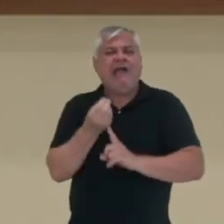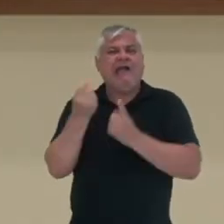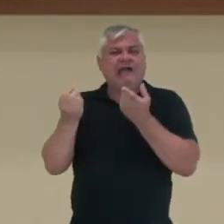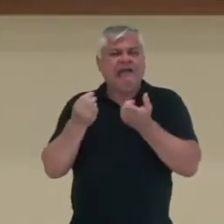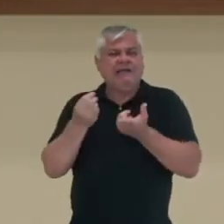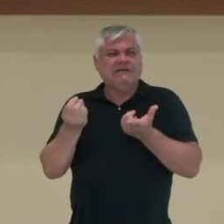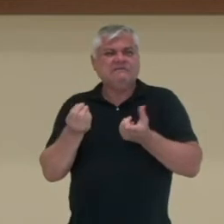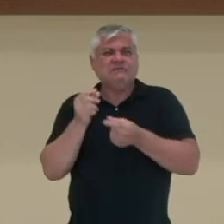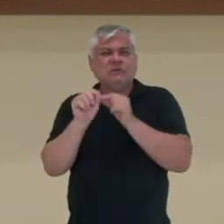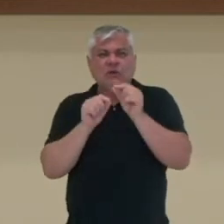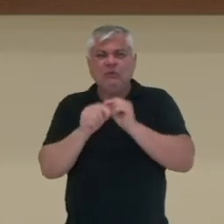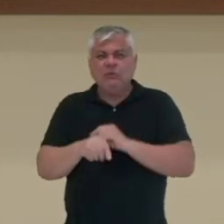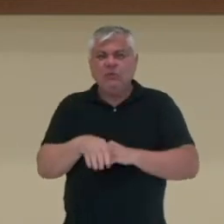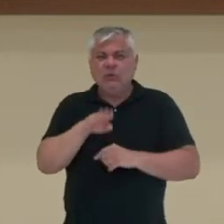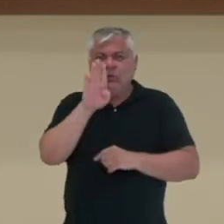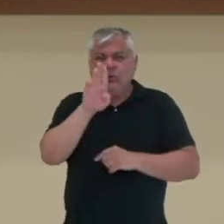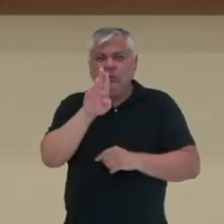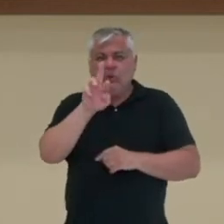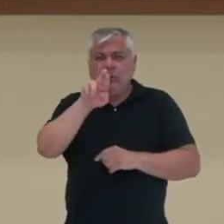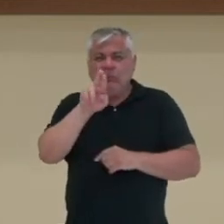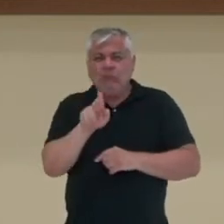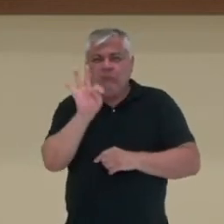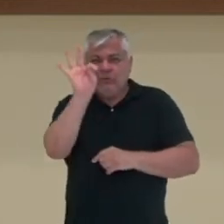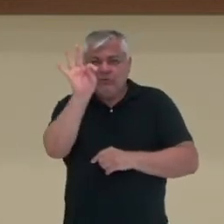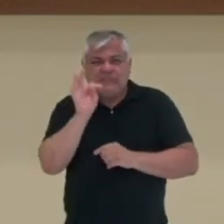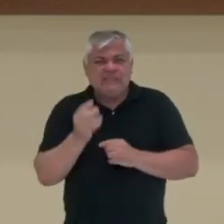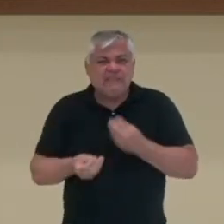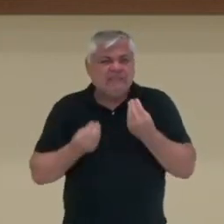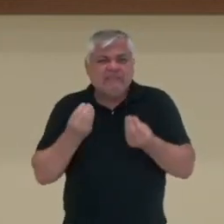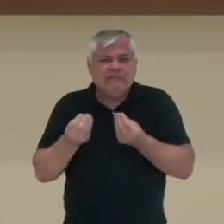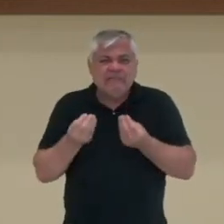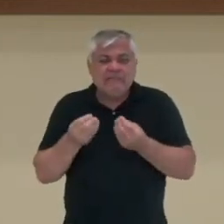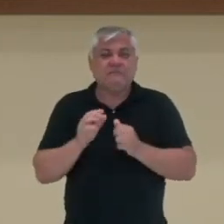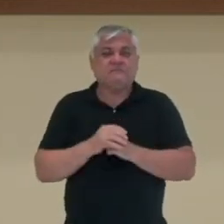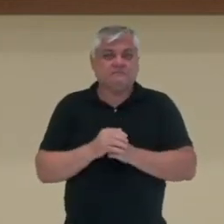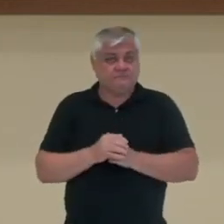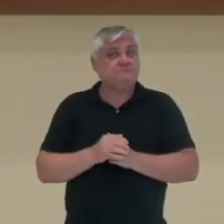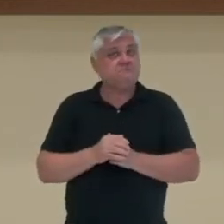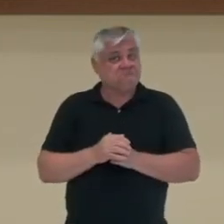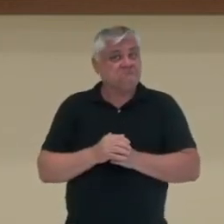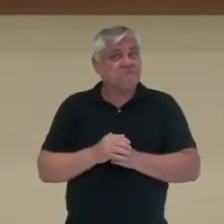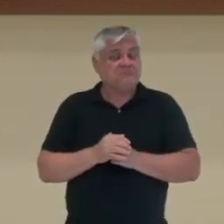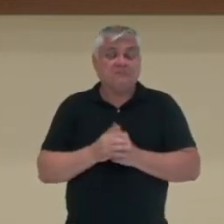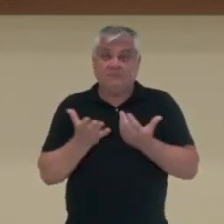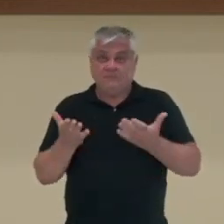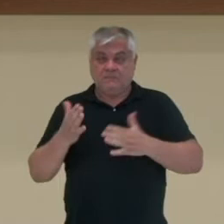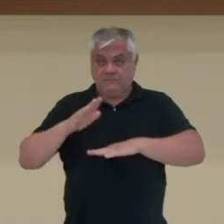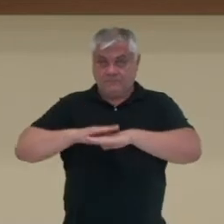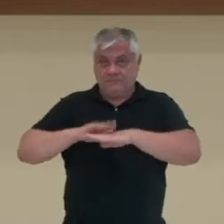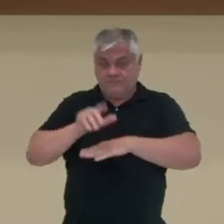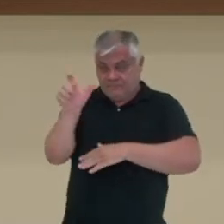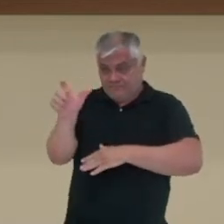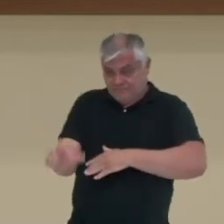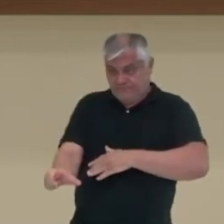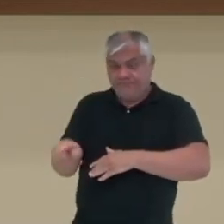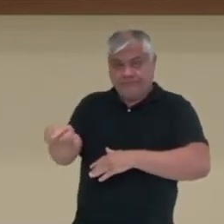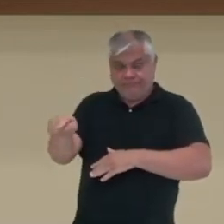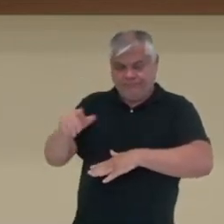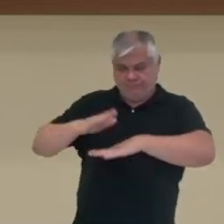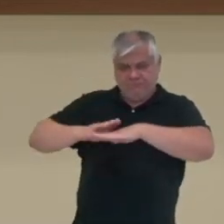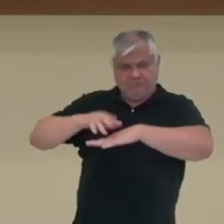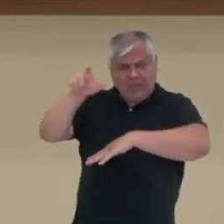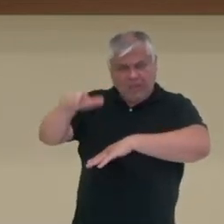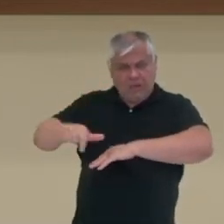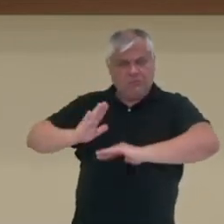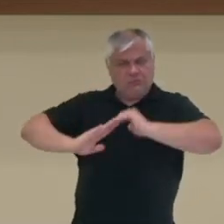tem algo a ver com a arte naif no começo desta aula? Olha, o artista naif, ele vai registrar, ele